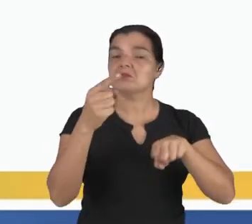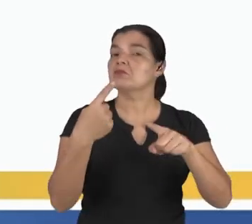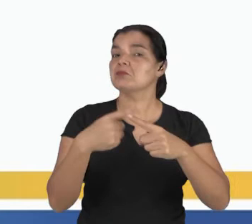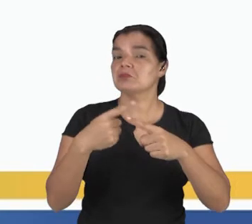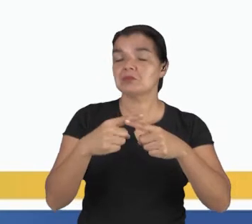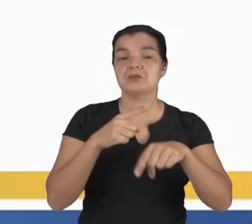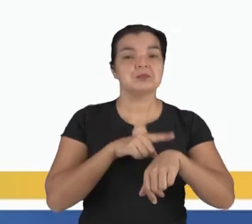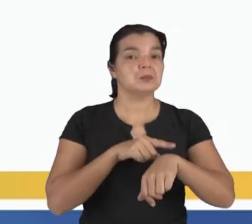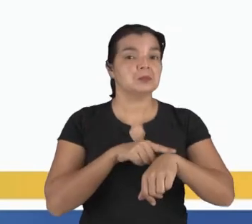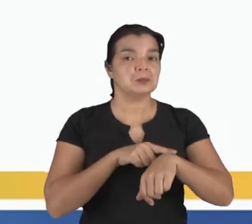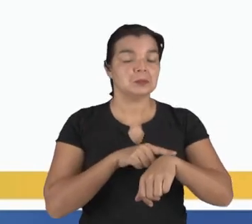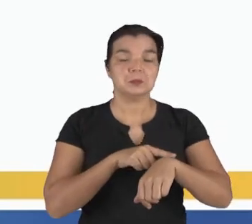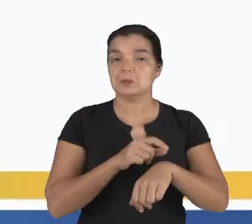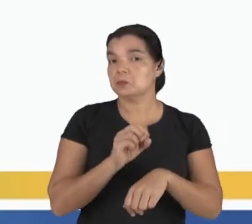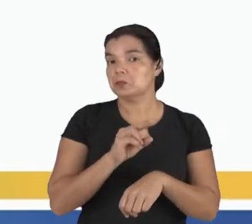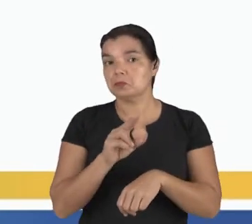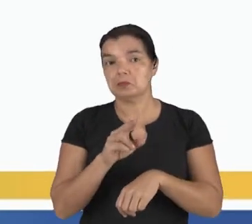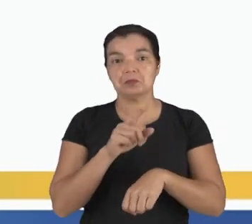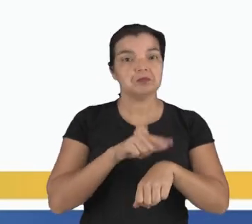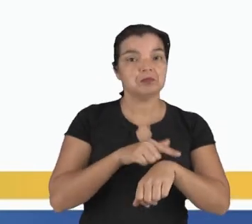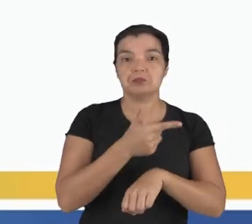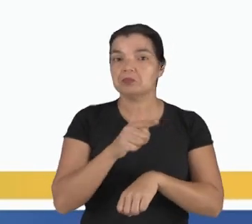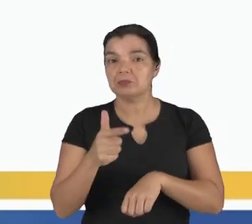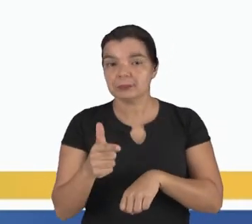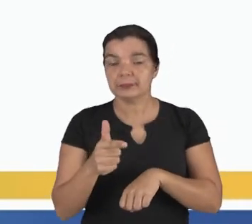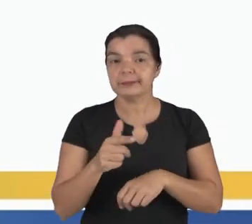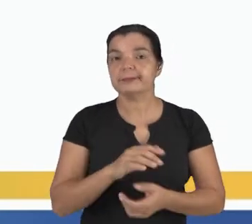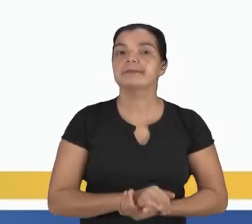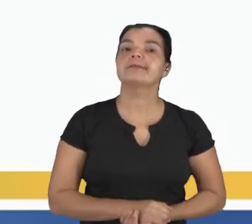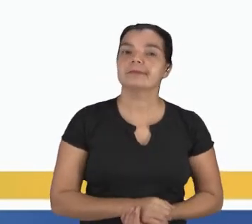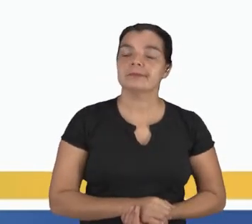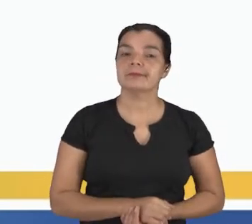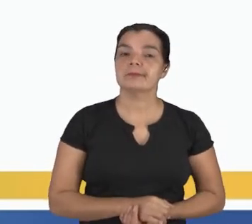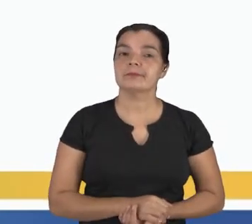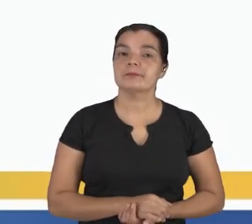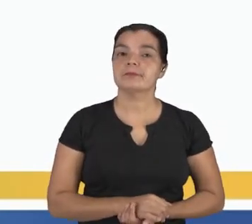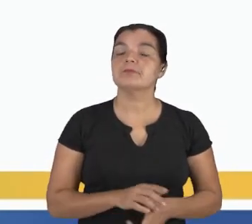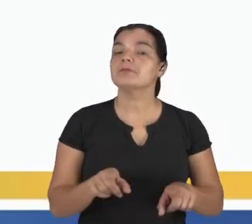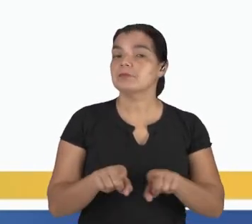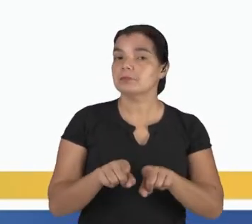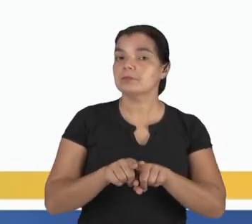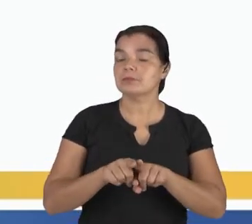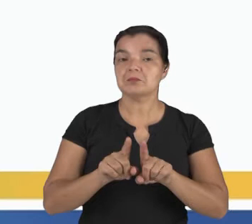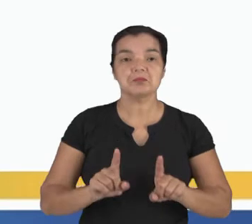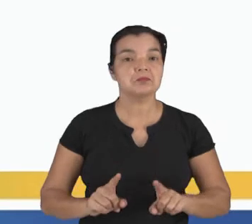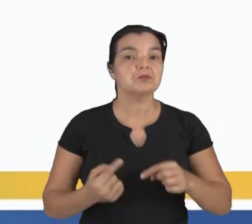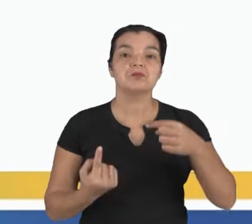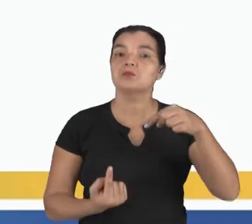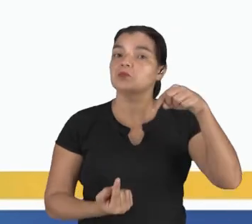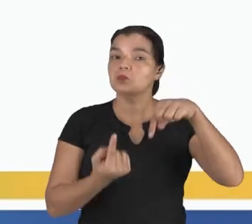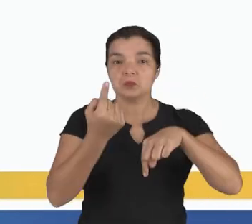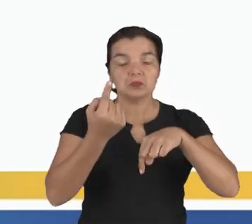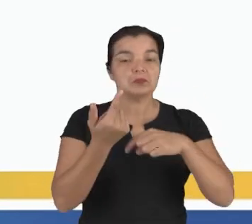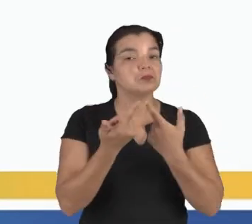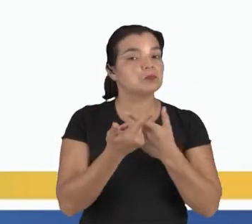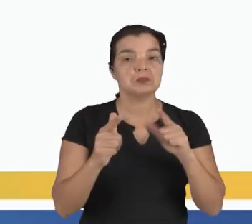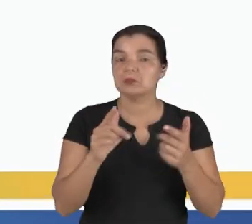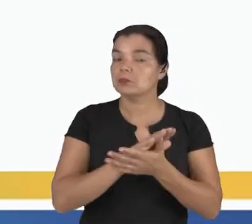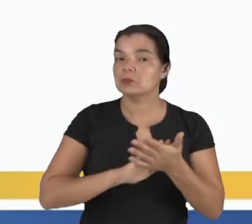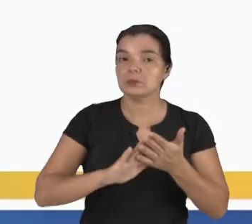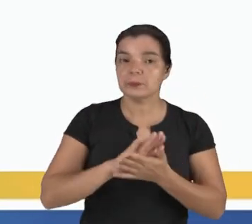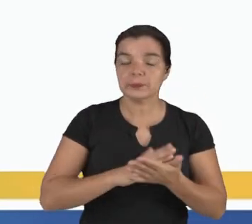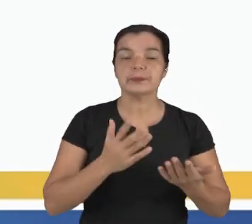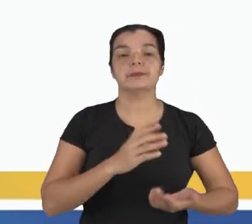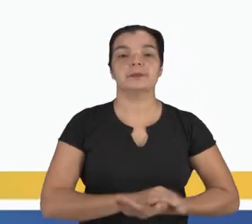ter um tempo e pode não ter tempo para ir. Então isso é chamado de proporcionalidade. Não é